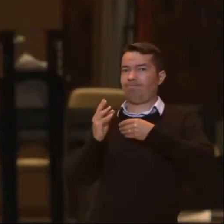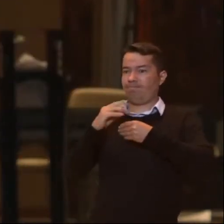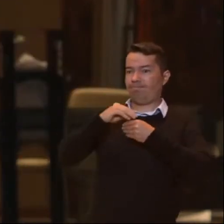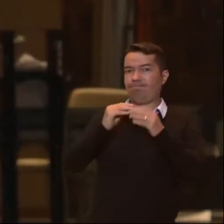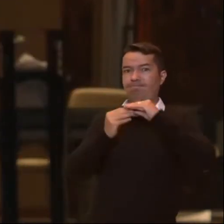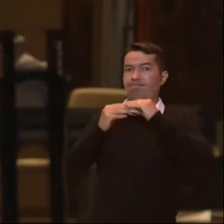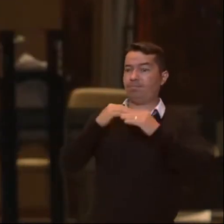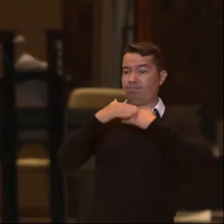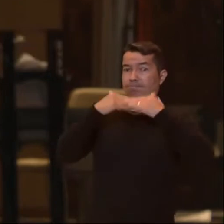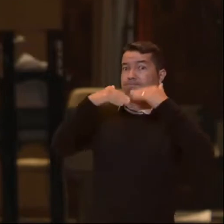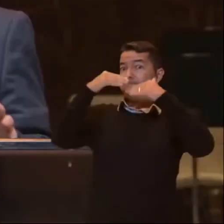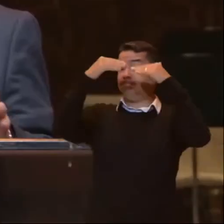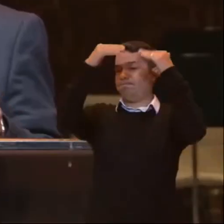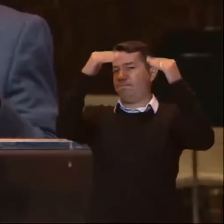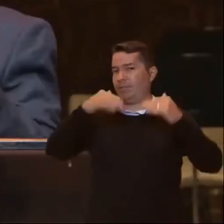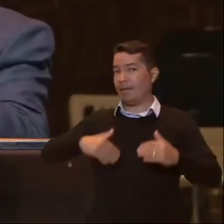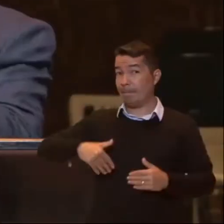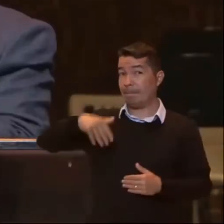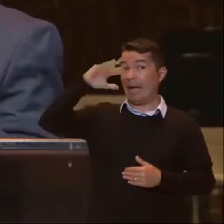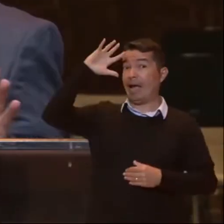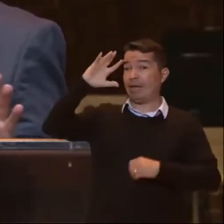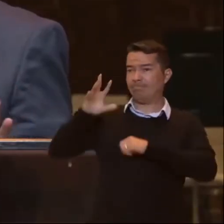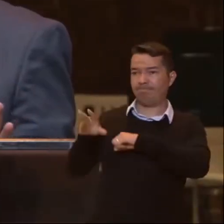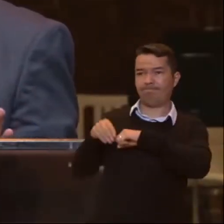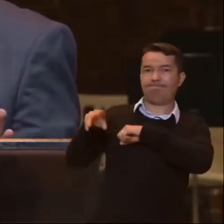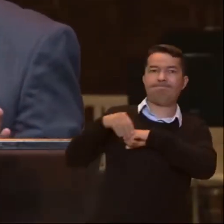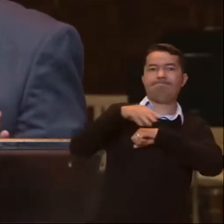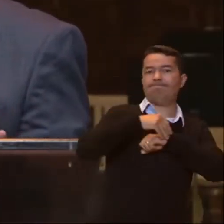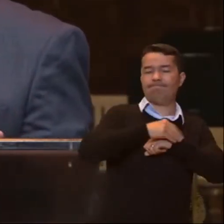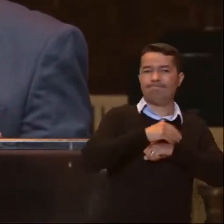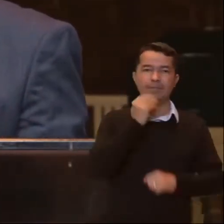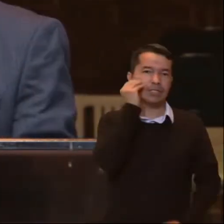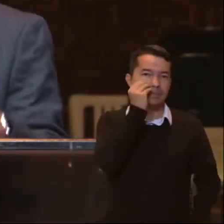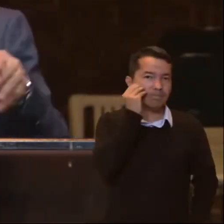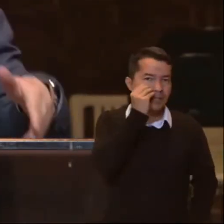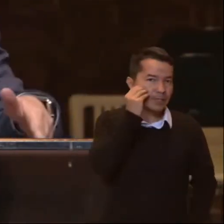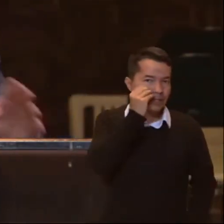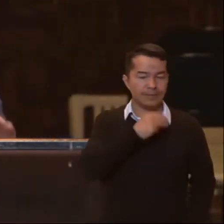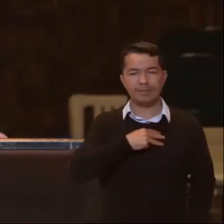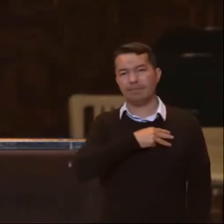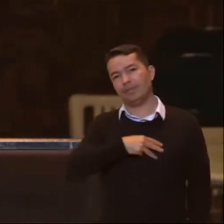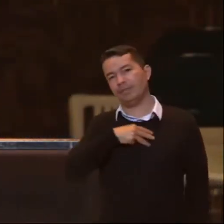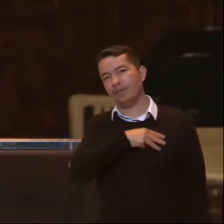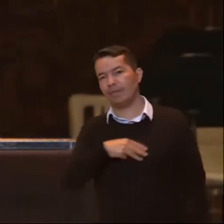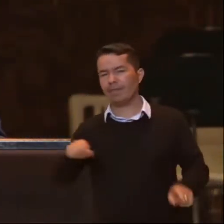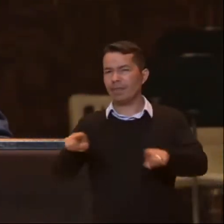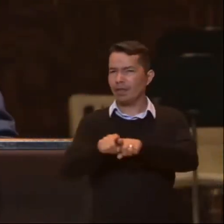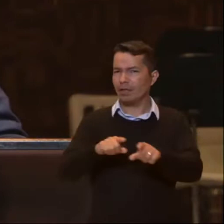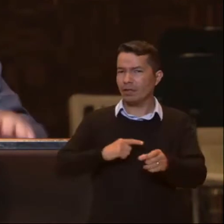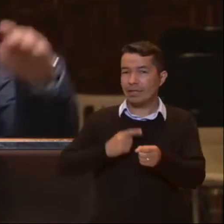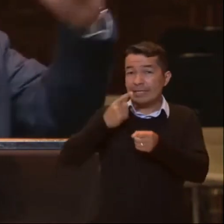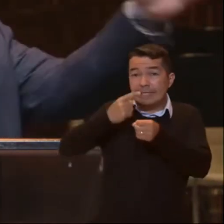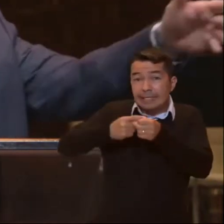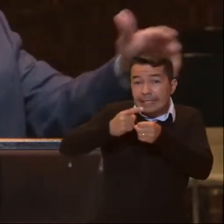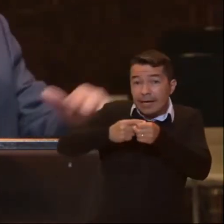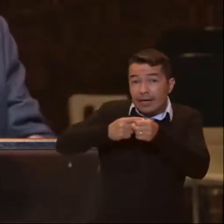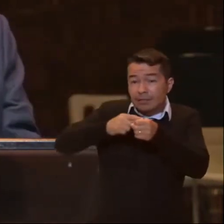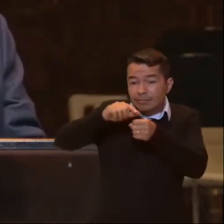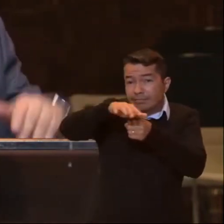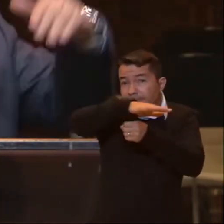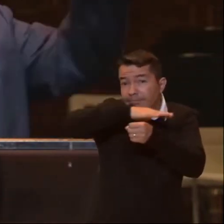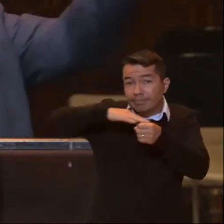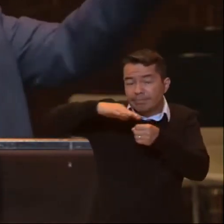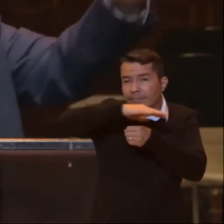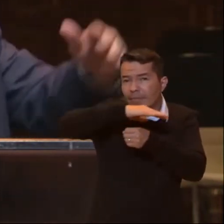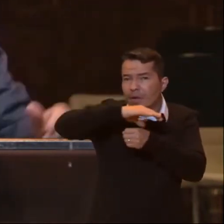outro tempo. E assim são várias experiências missionárias dentro da cidade, no interior,